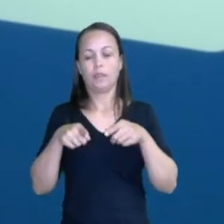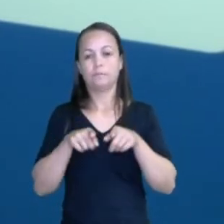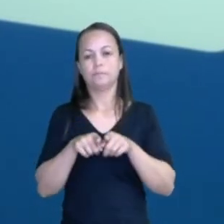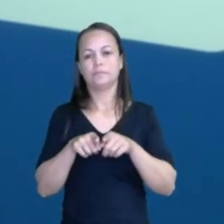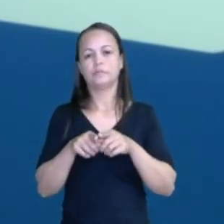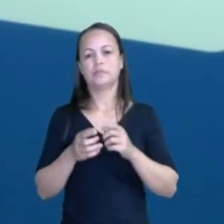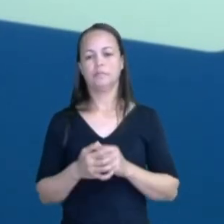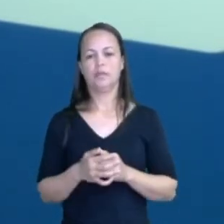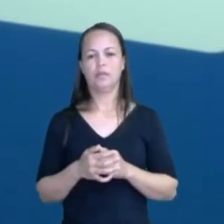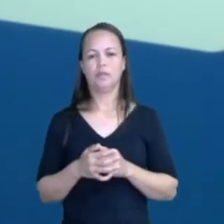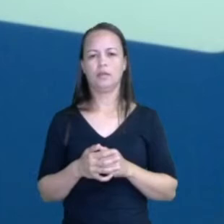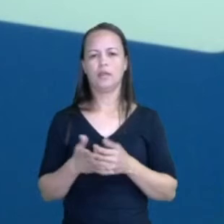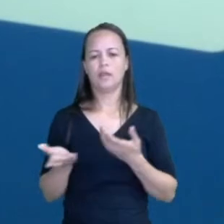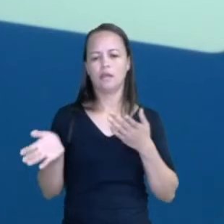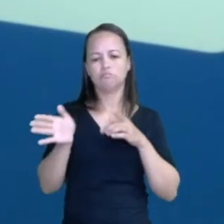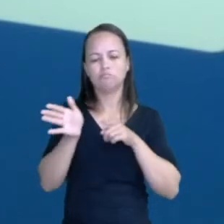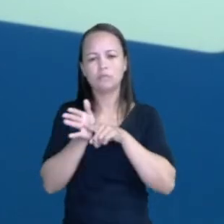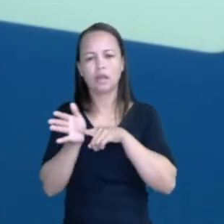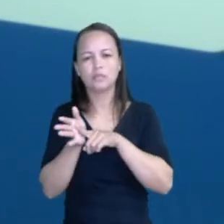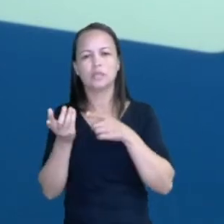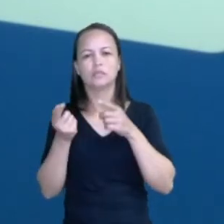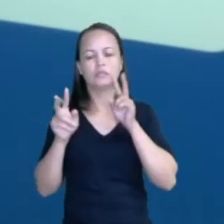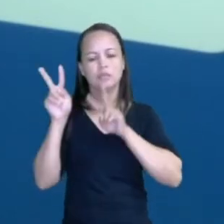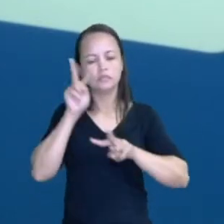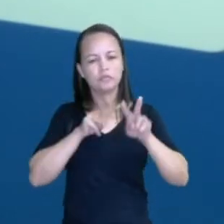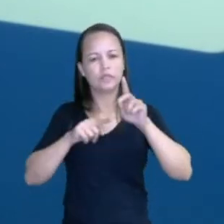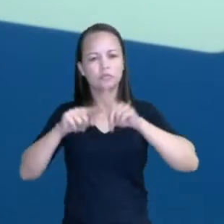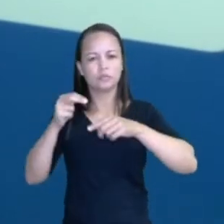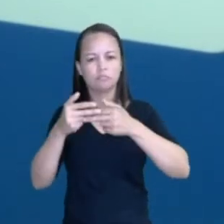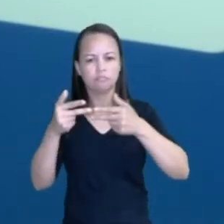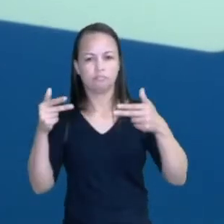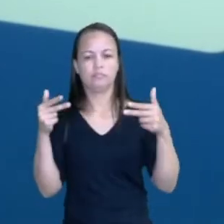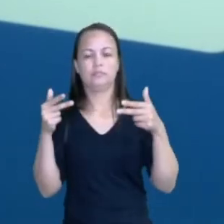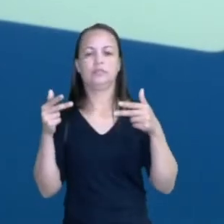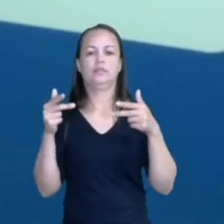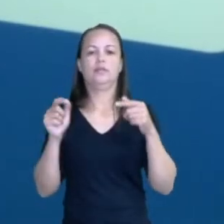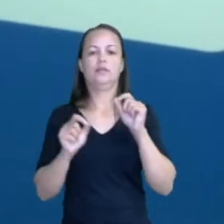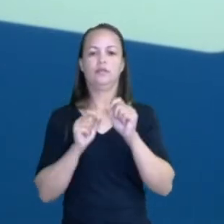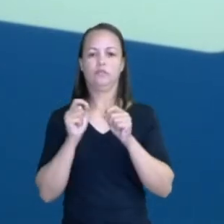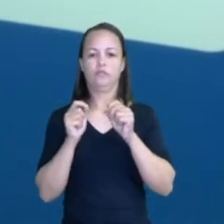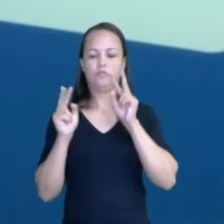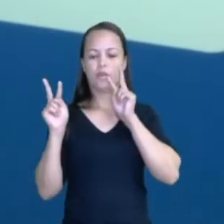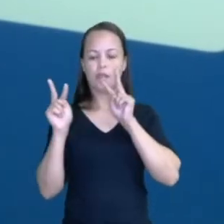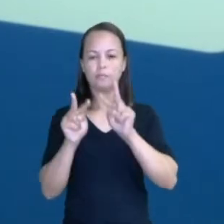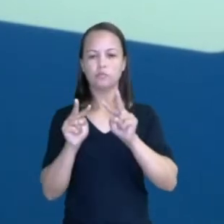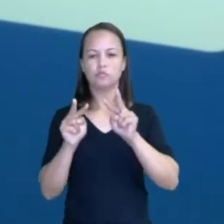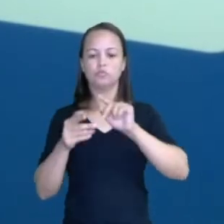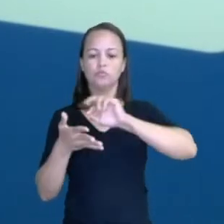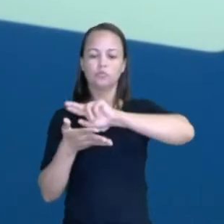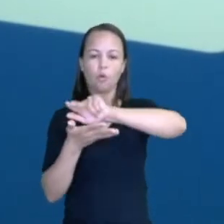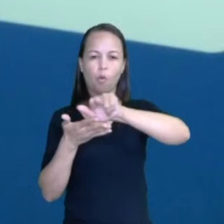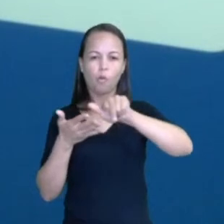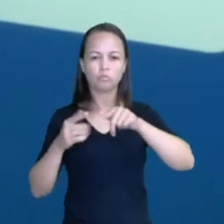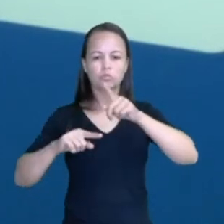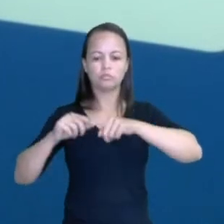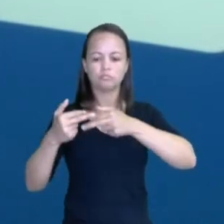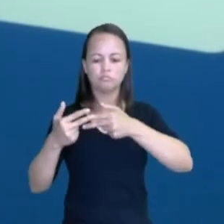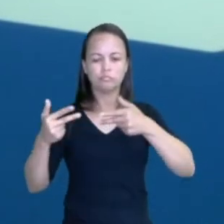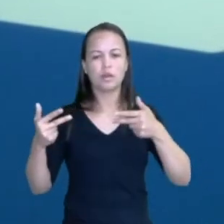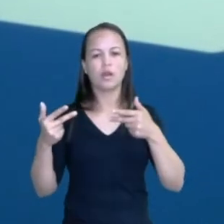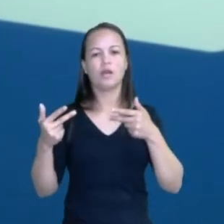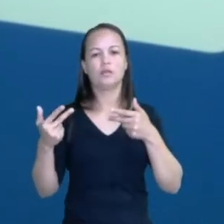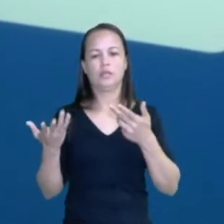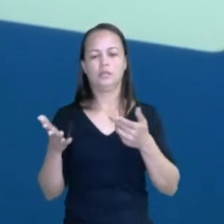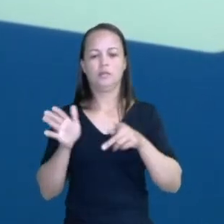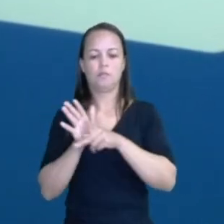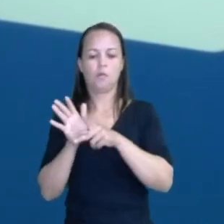gente vai ver, analisando e vendo que esses materiais apresentam todas as propriedades que eu acabei de citar para vocês. Alguns compartilham algumas